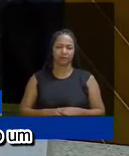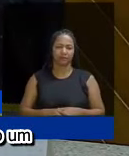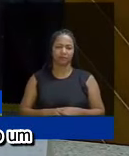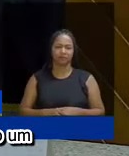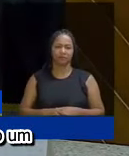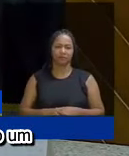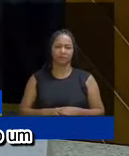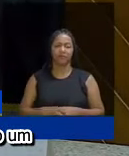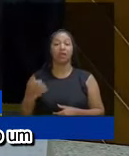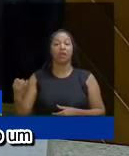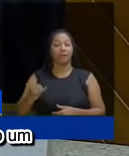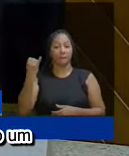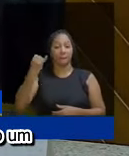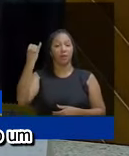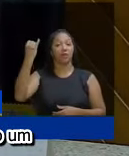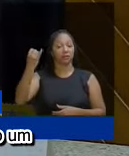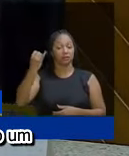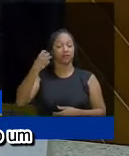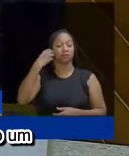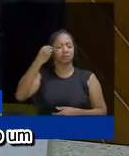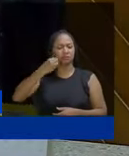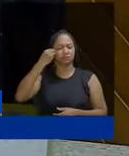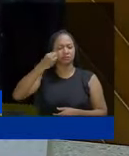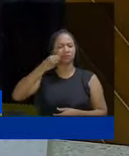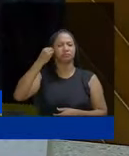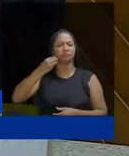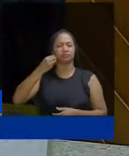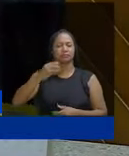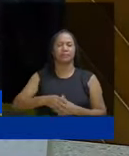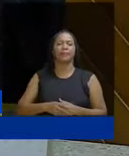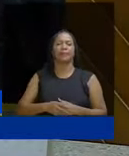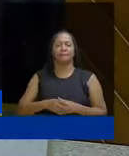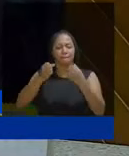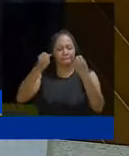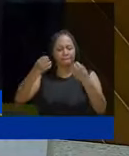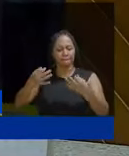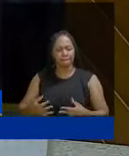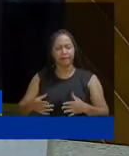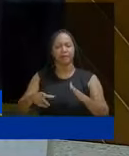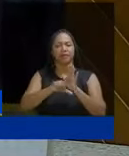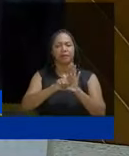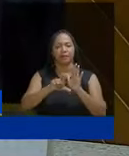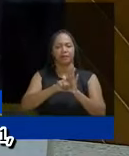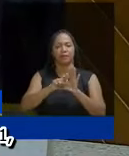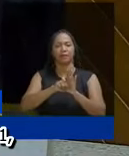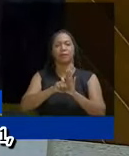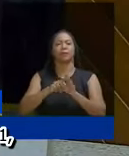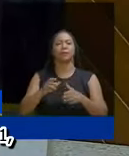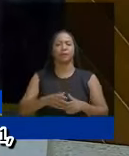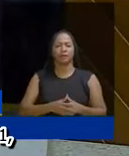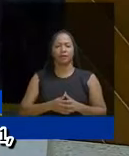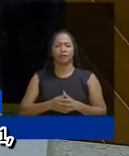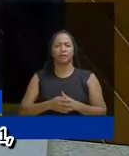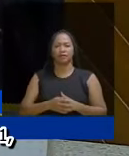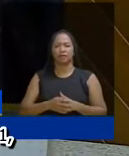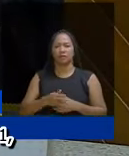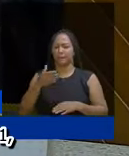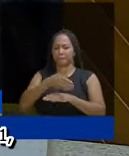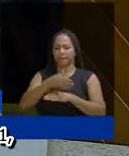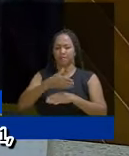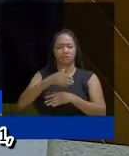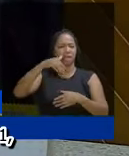É interessante observar que também foi acrescido um parágrafo 4º-A, que dispõe: a inelegibilidade prevista